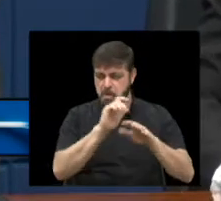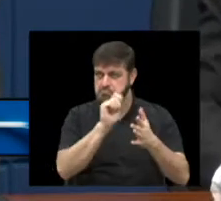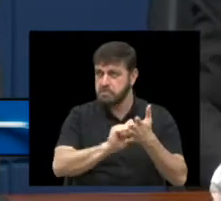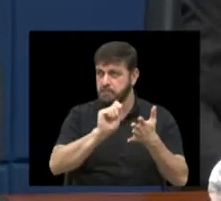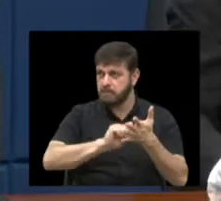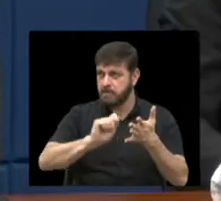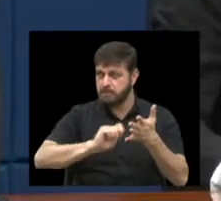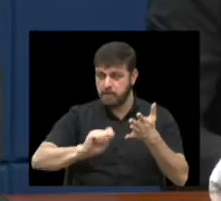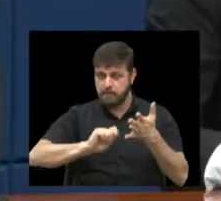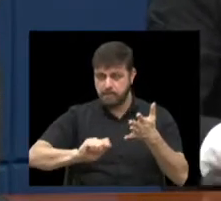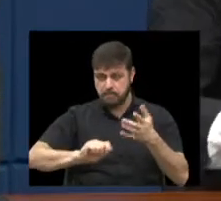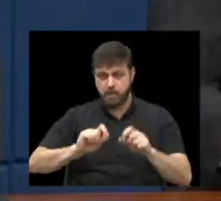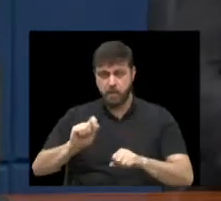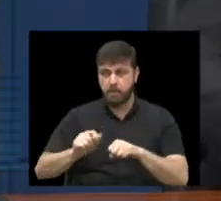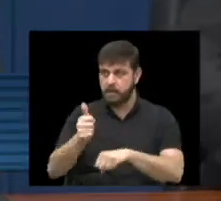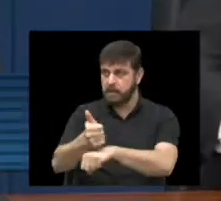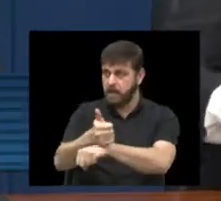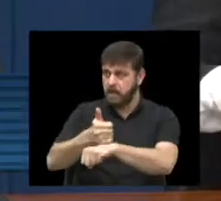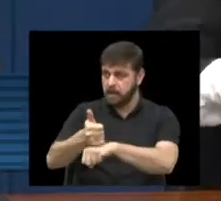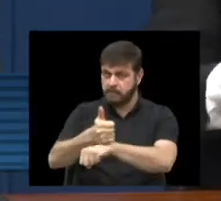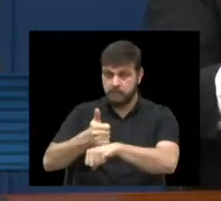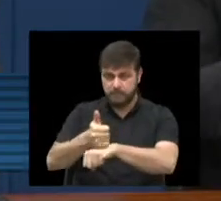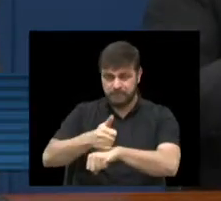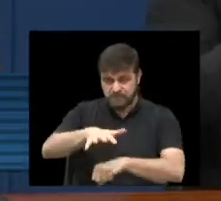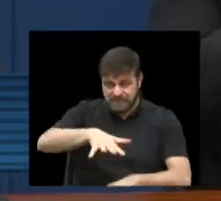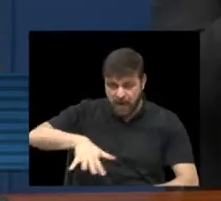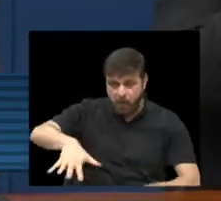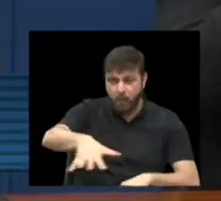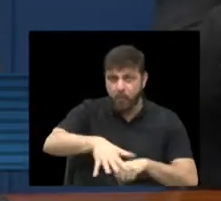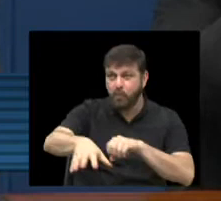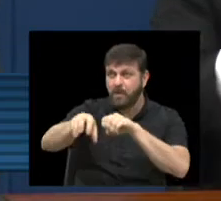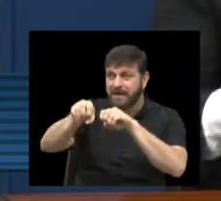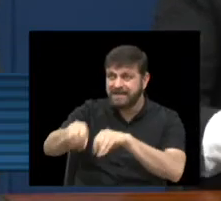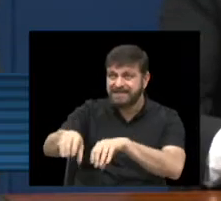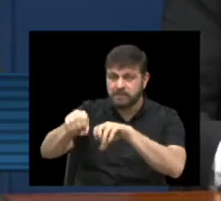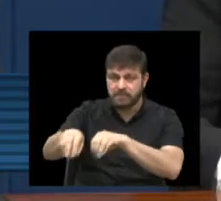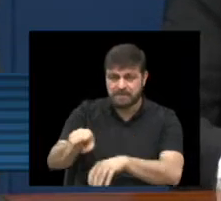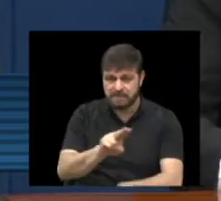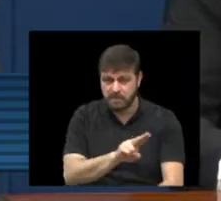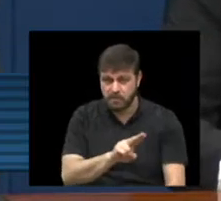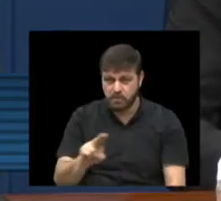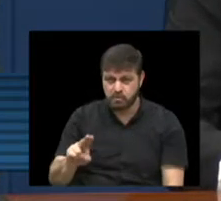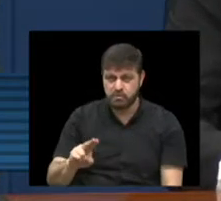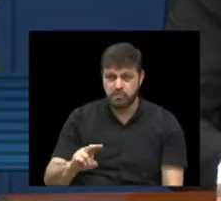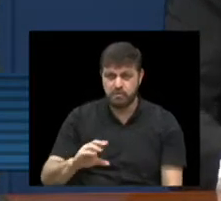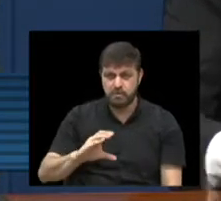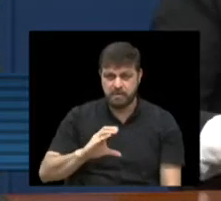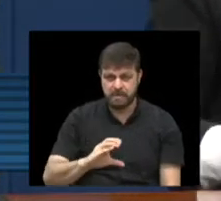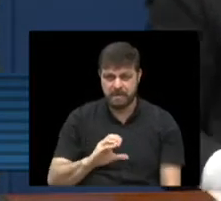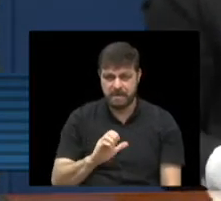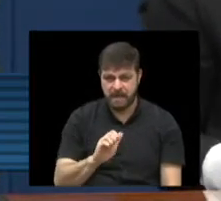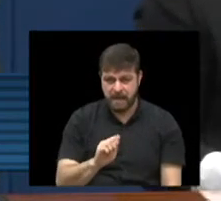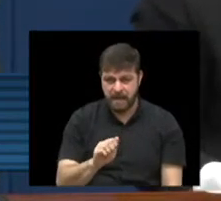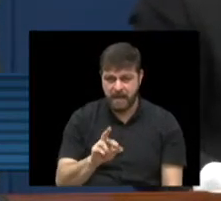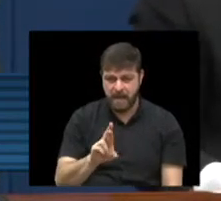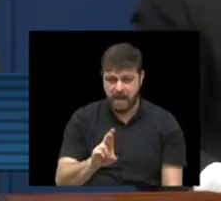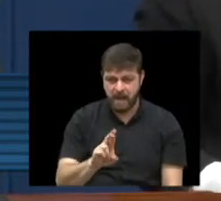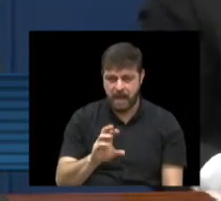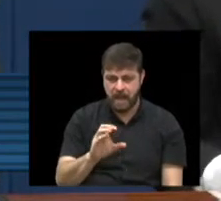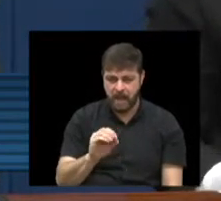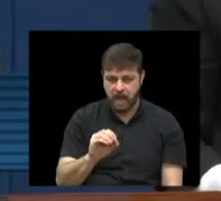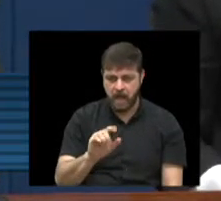autoria do vereador Carlão, do PT, que concede diploma de mérito educacional ao professor Darcy Ribeiro, a